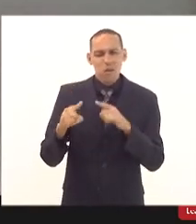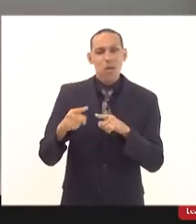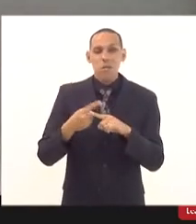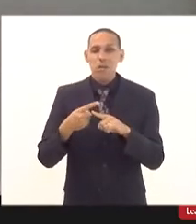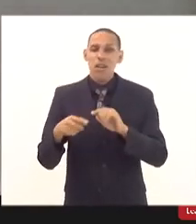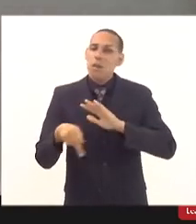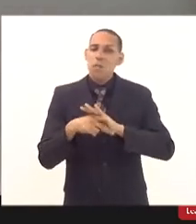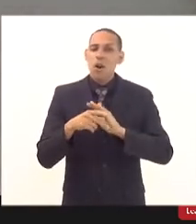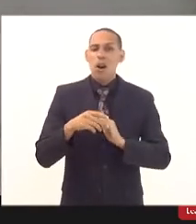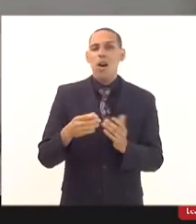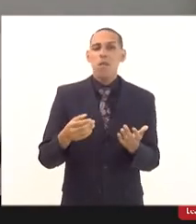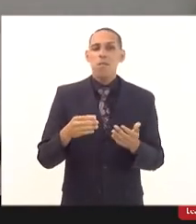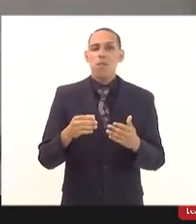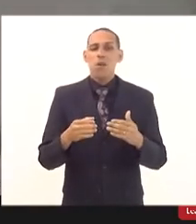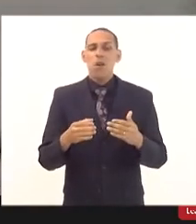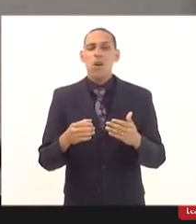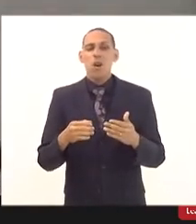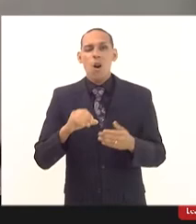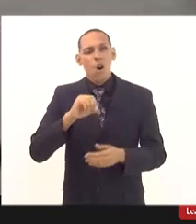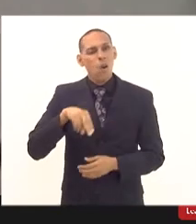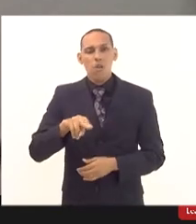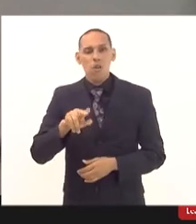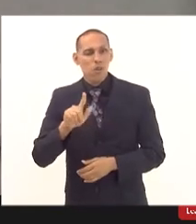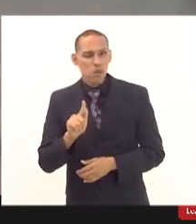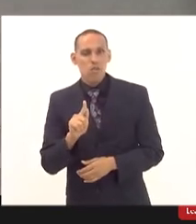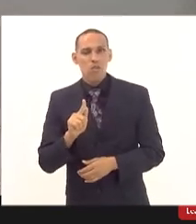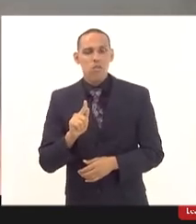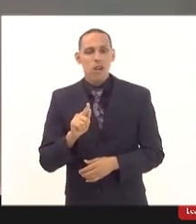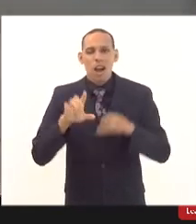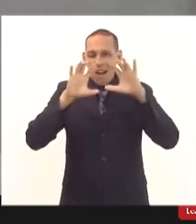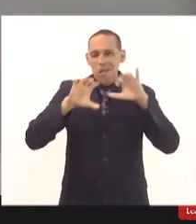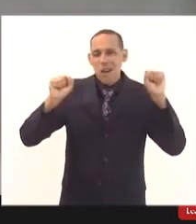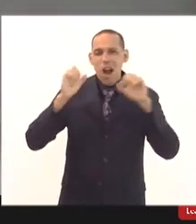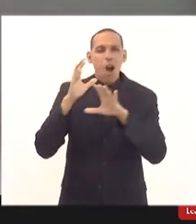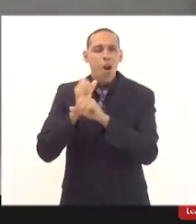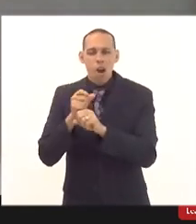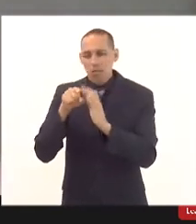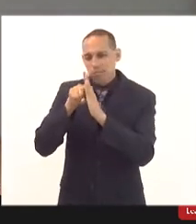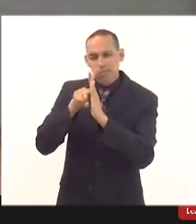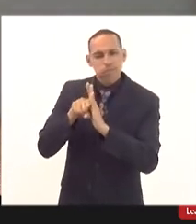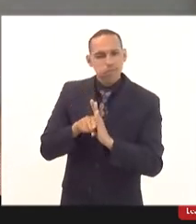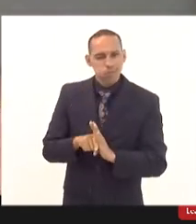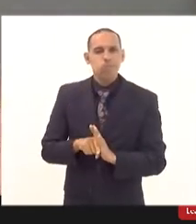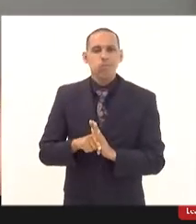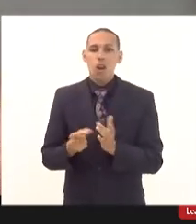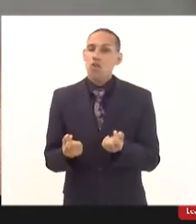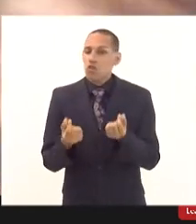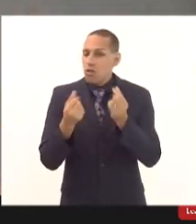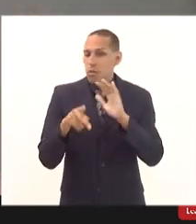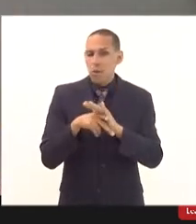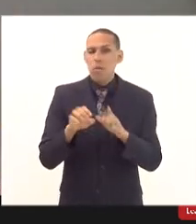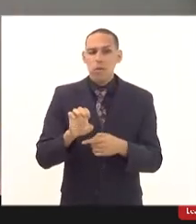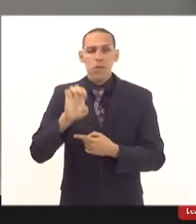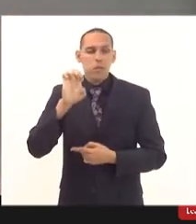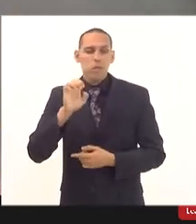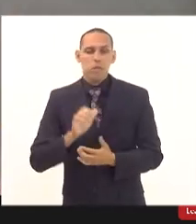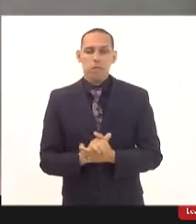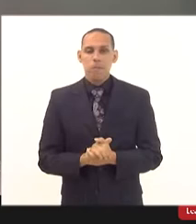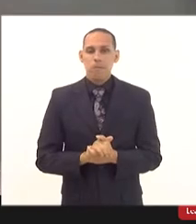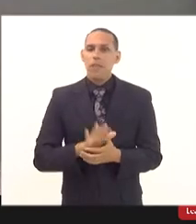social que era que era fiscalizado pelo Tribunal de Contas tinha todo embora os cursos do Estado